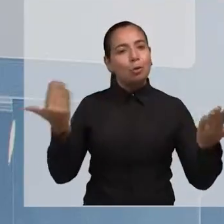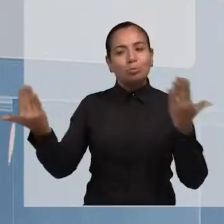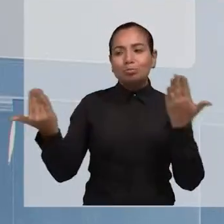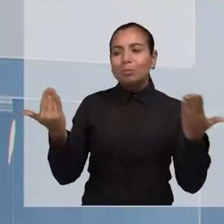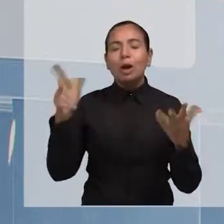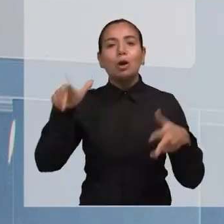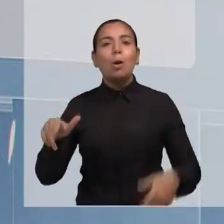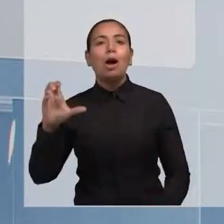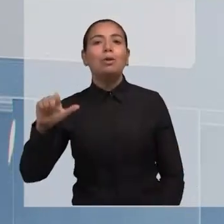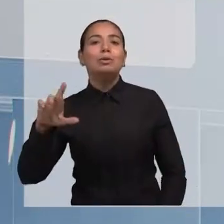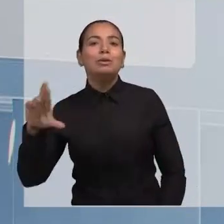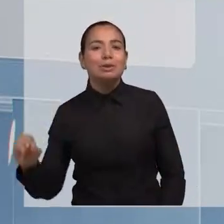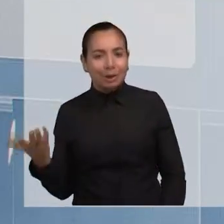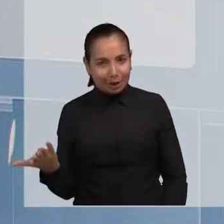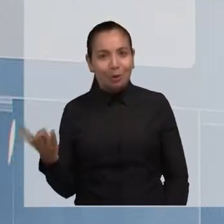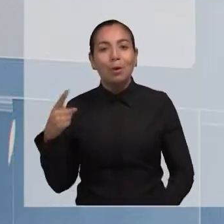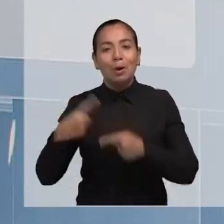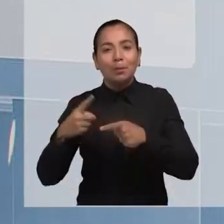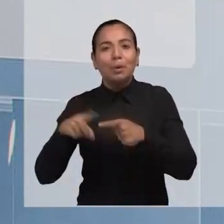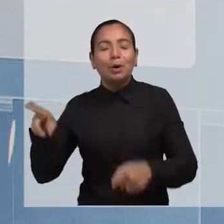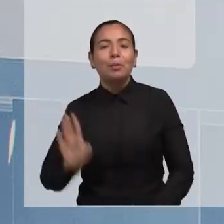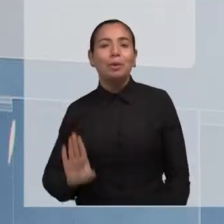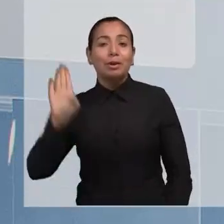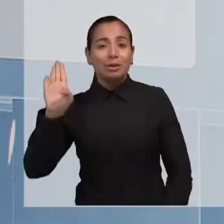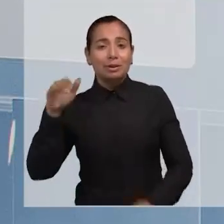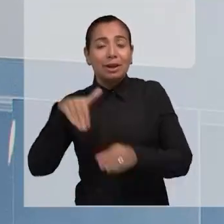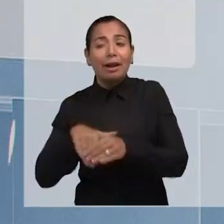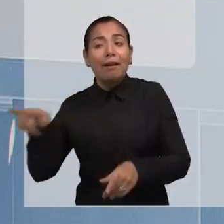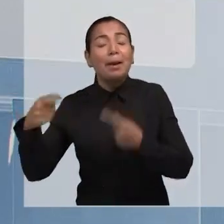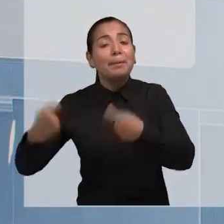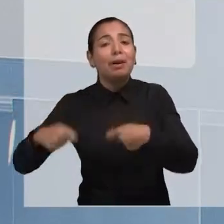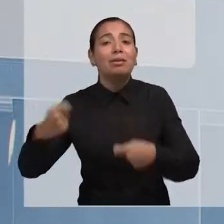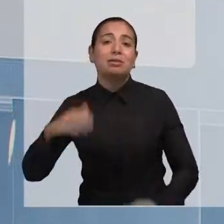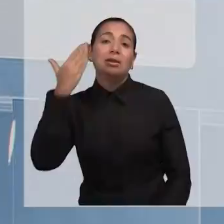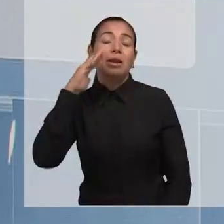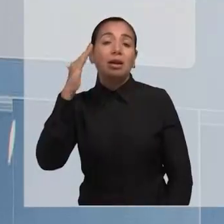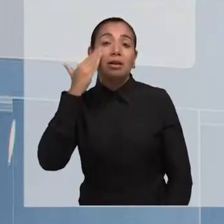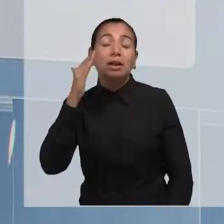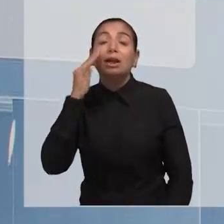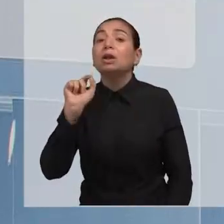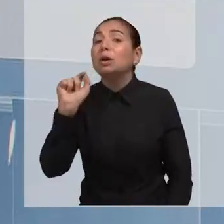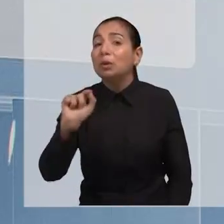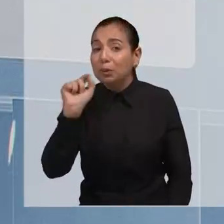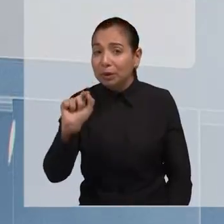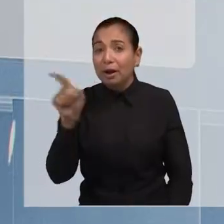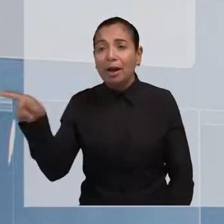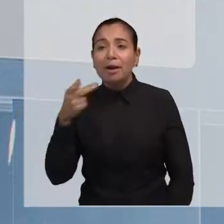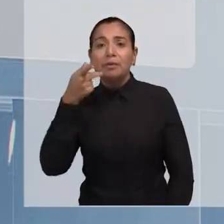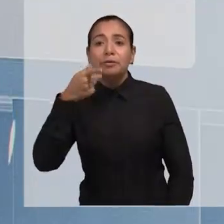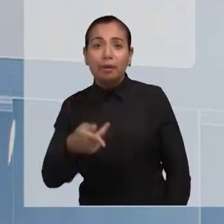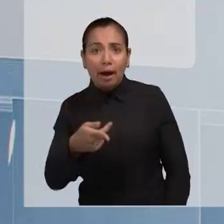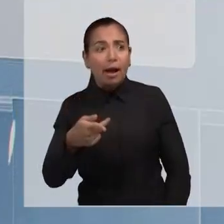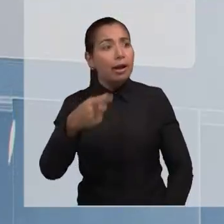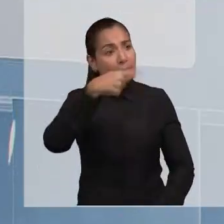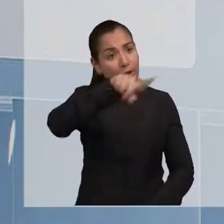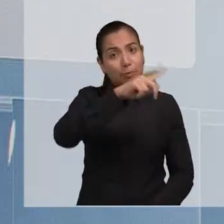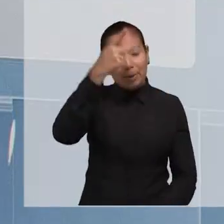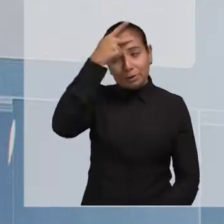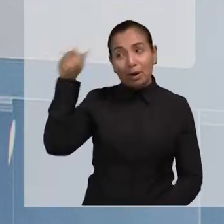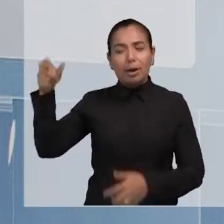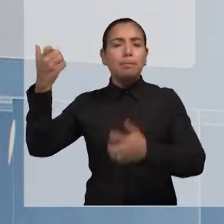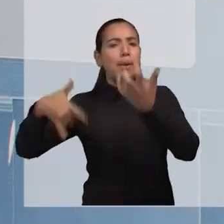presidencial. O presidencial Ciro Gomes, candidato a presidente Ciro Gomes, tem que entender que eles pegam o que está lá, pinçam e colocam da maneira que